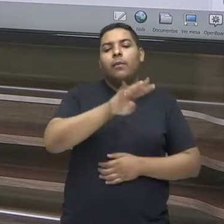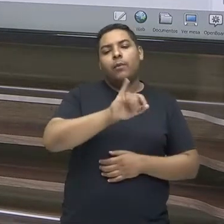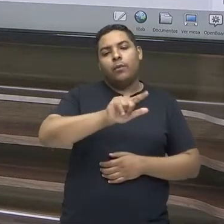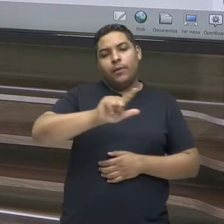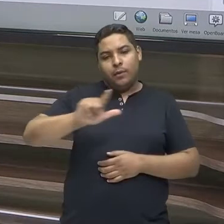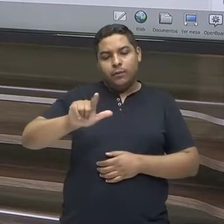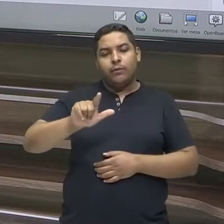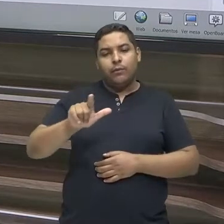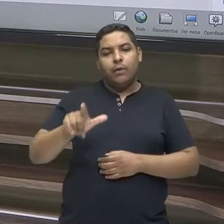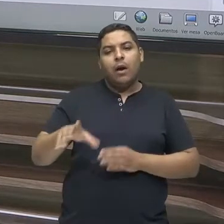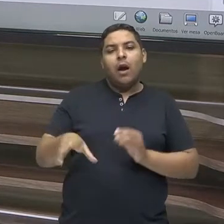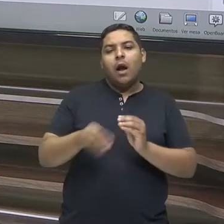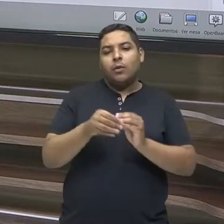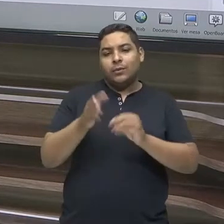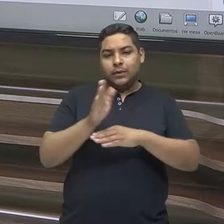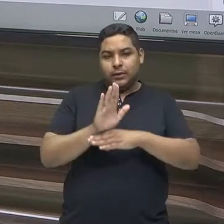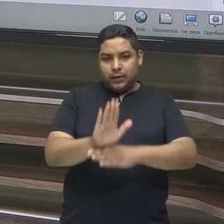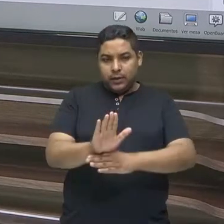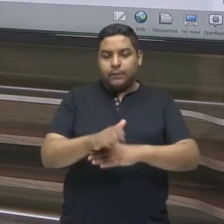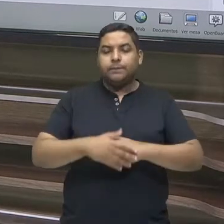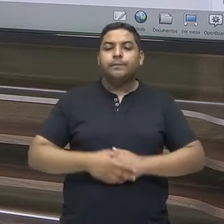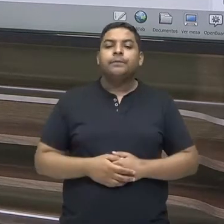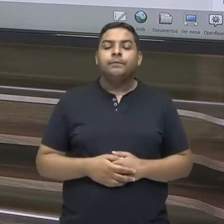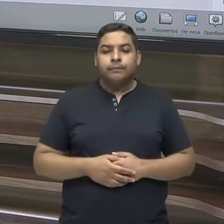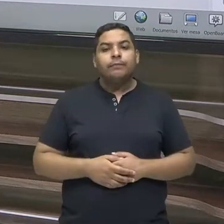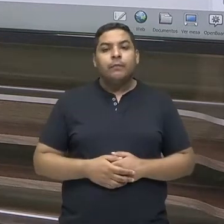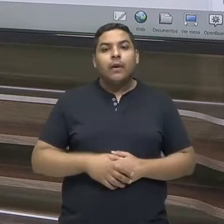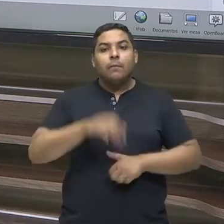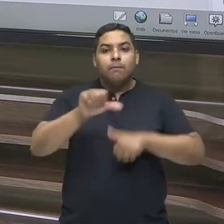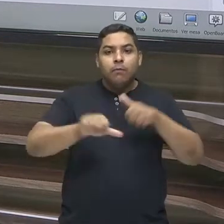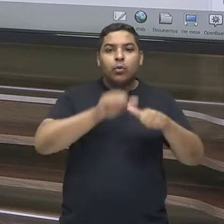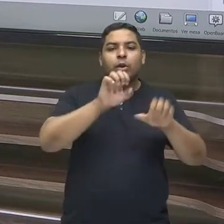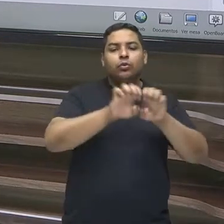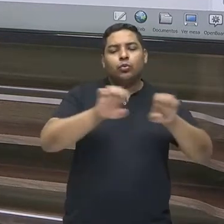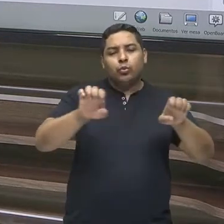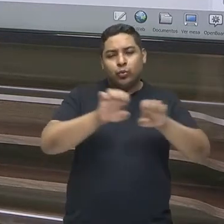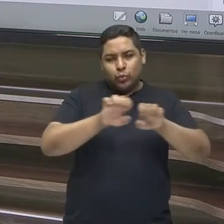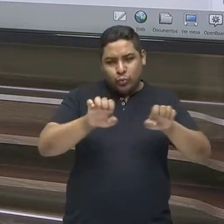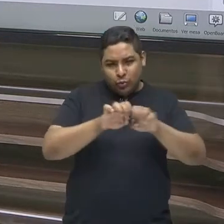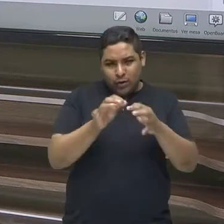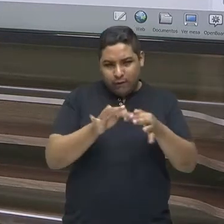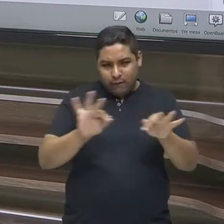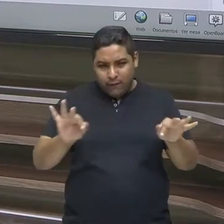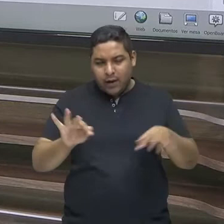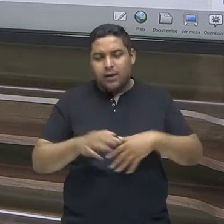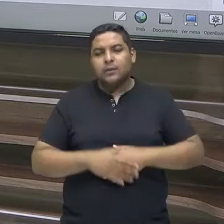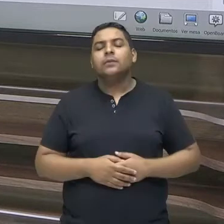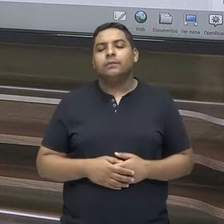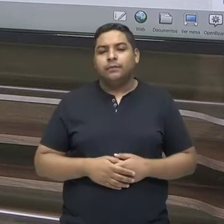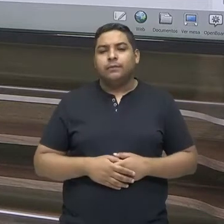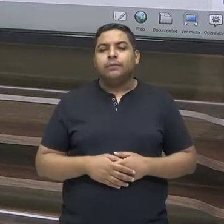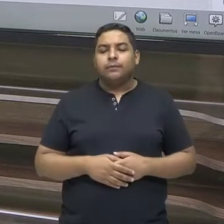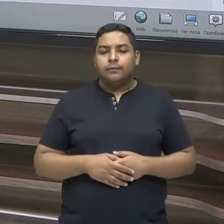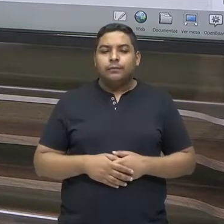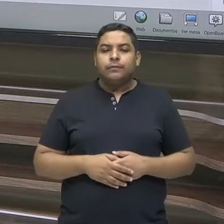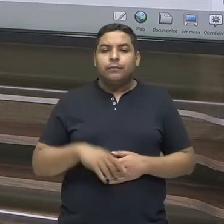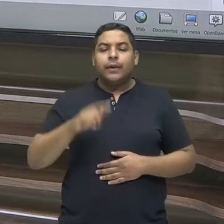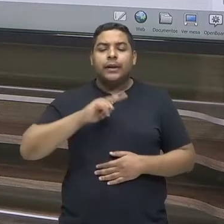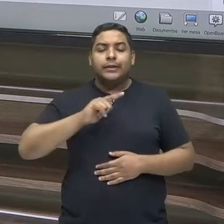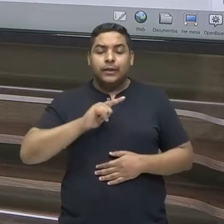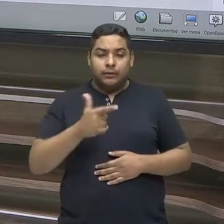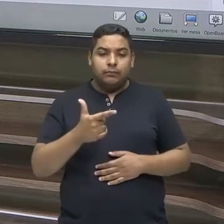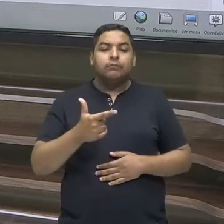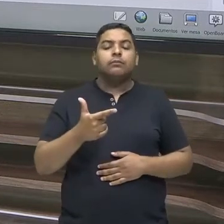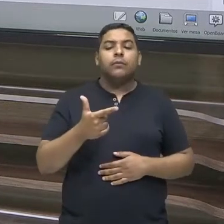essa mudança altera então a estrutura da frase. Nós temos sempre o verbo, depois aí o sujeito e